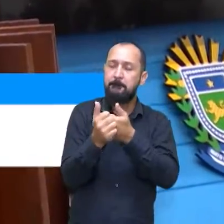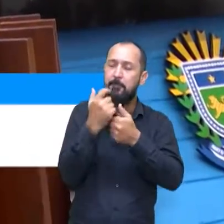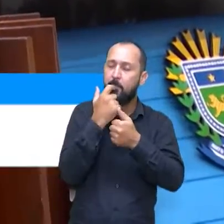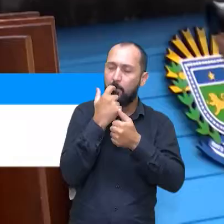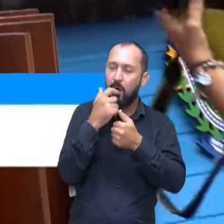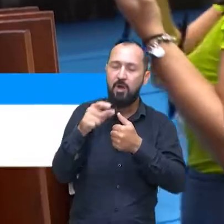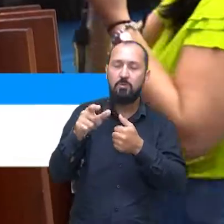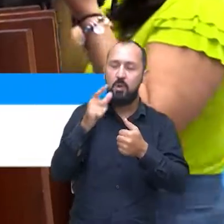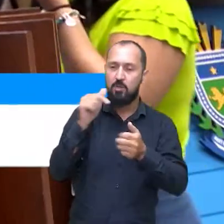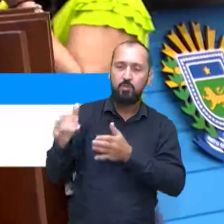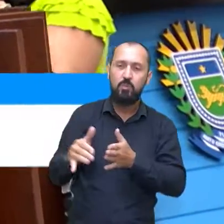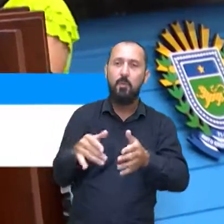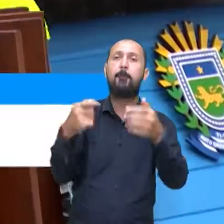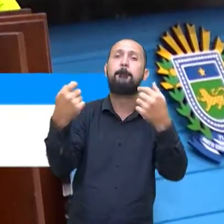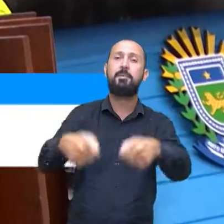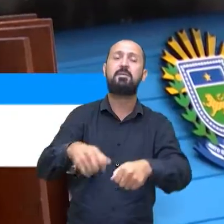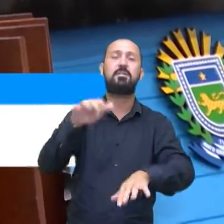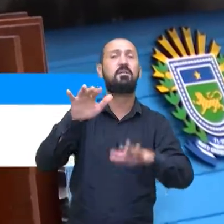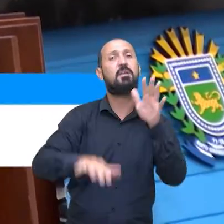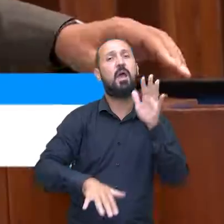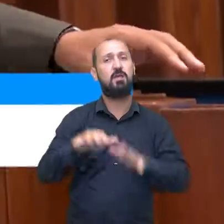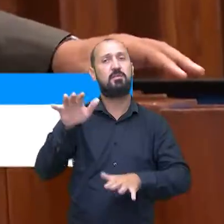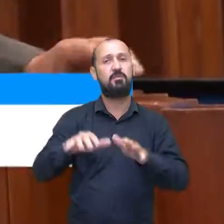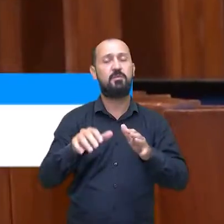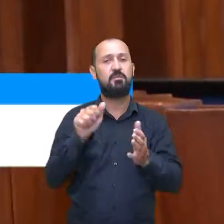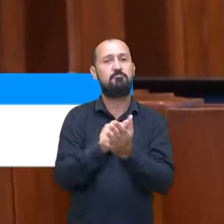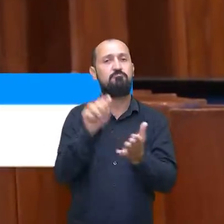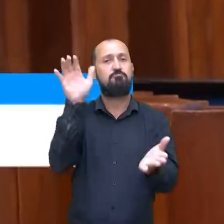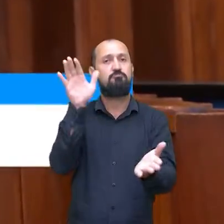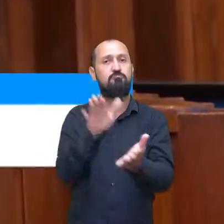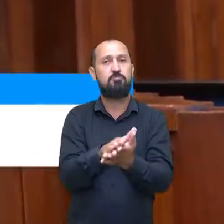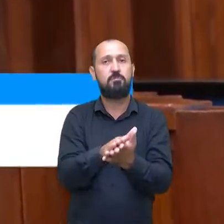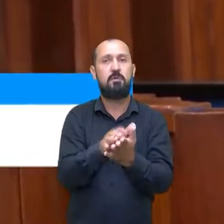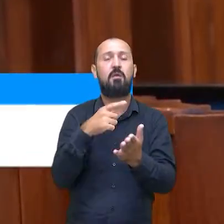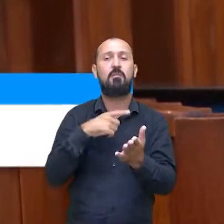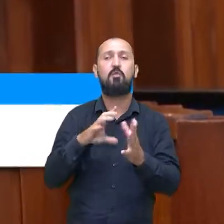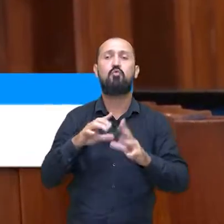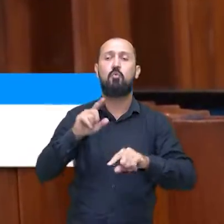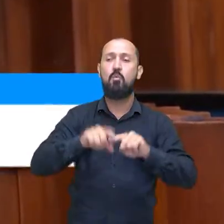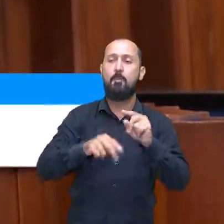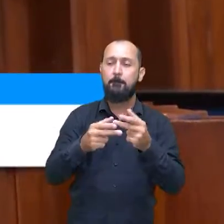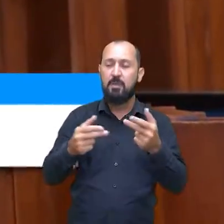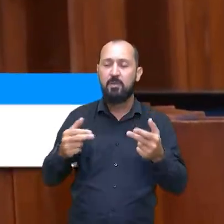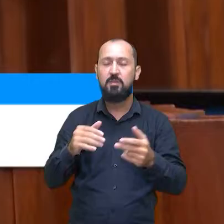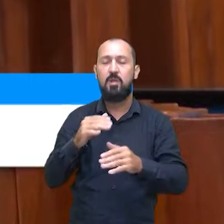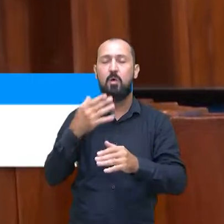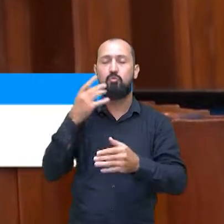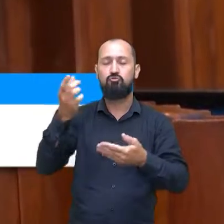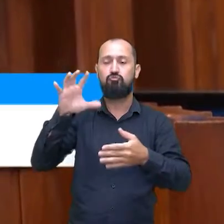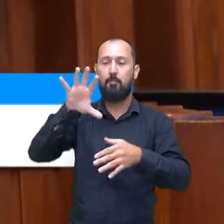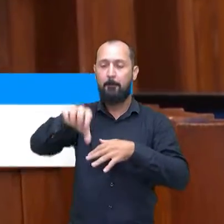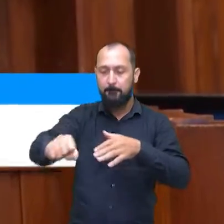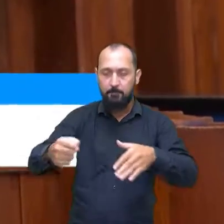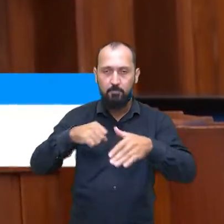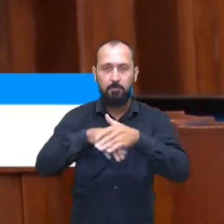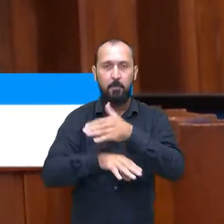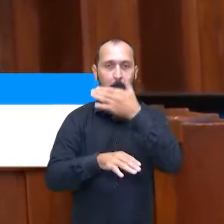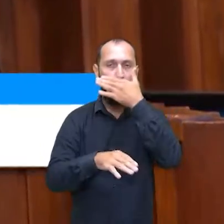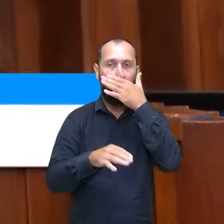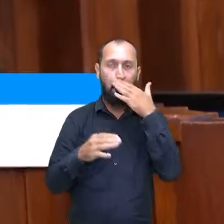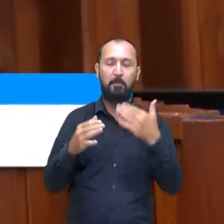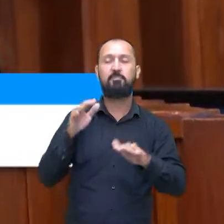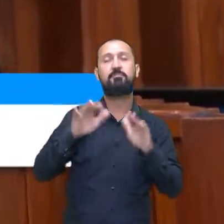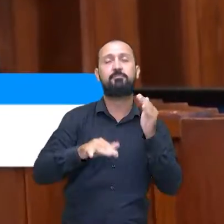pescadores ribeirinhos necessitam da atividade e muitas vezes acabam sendo multados e tendo todos os seus